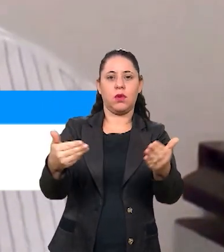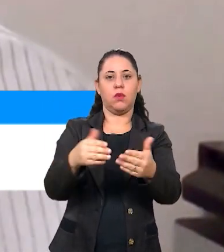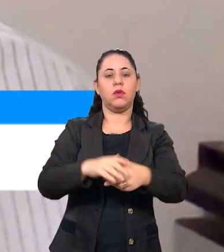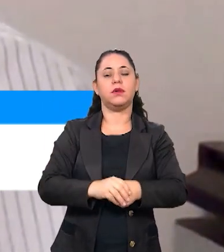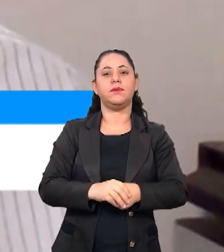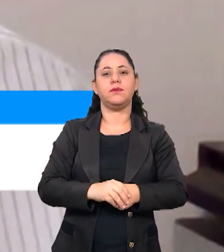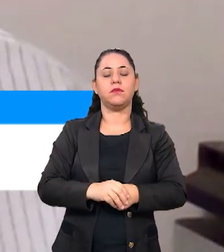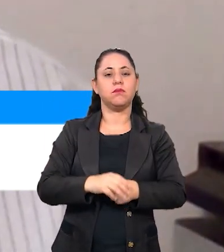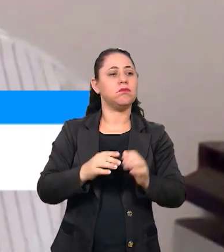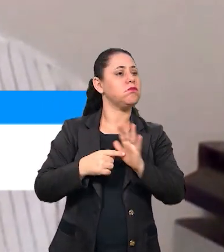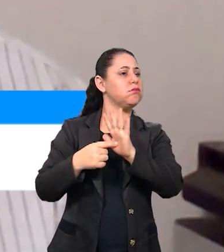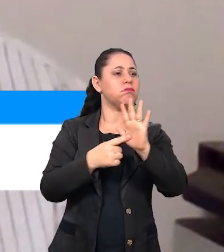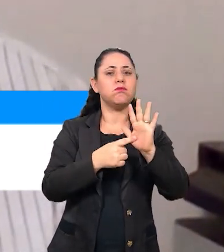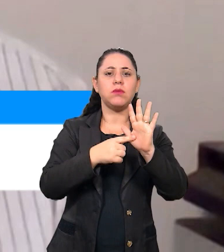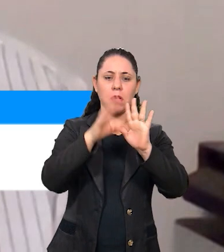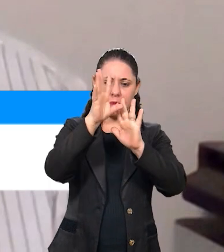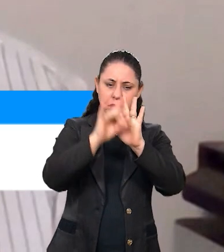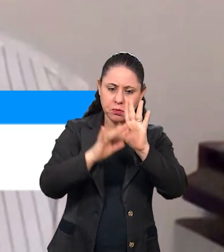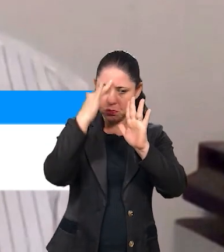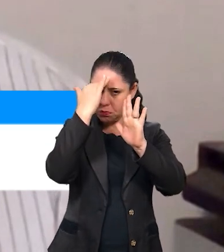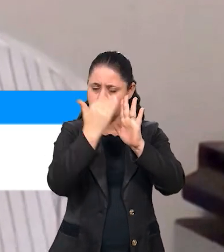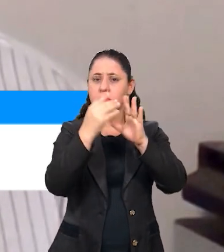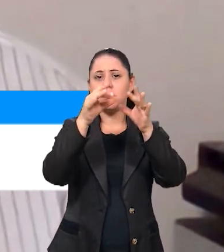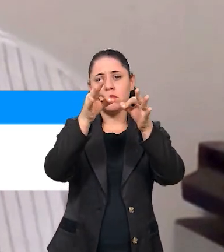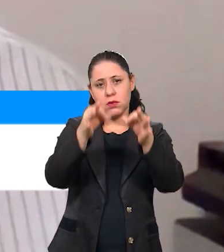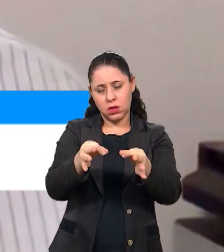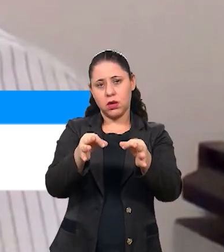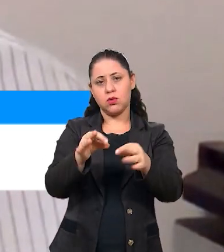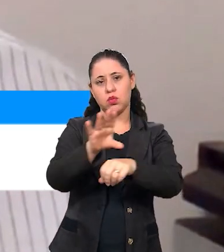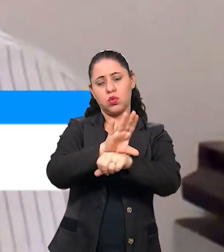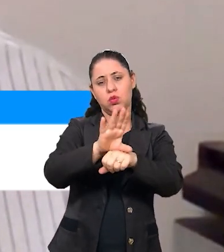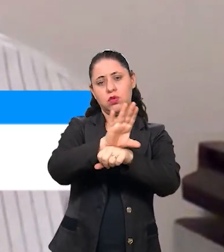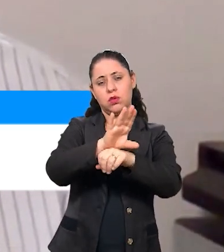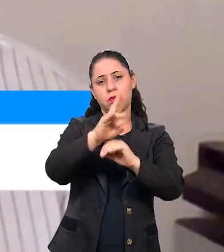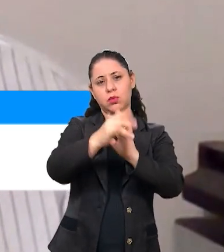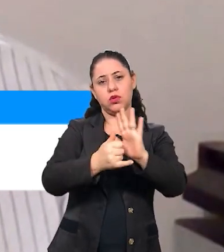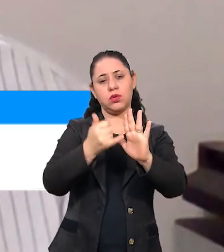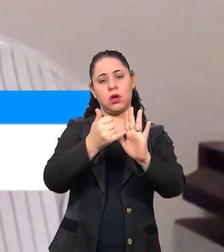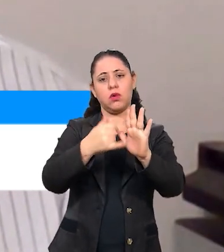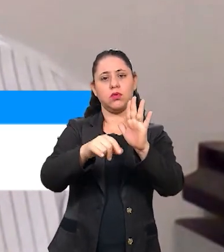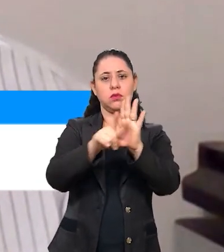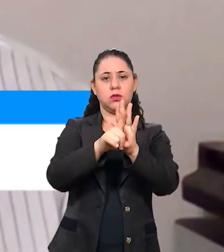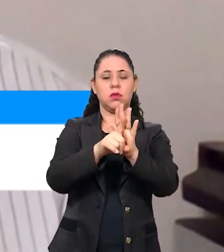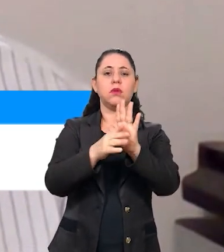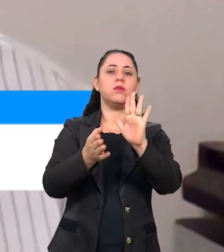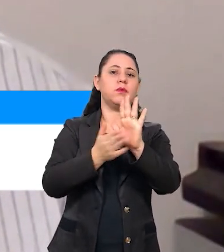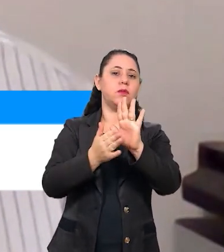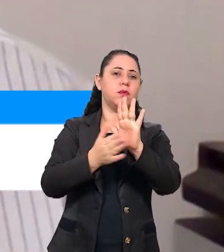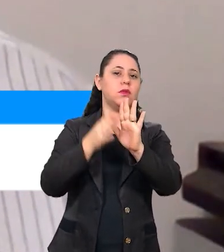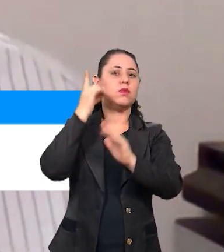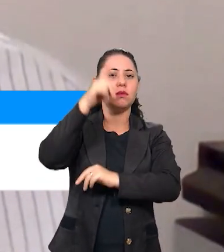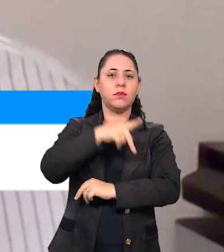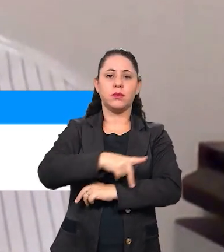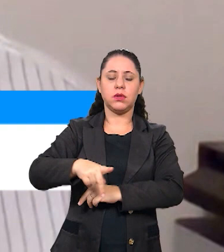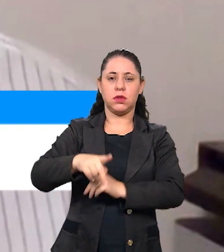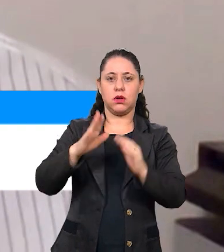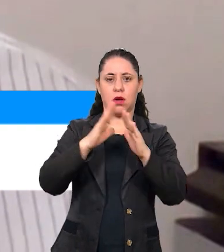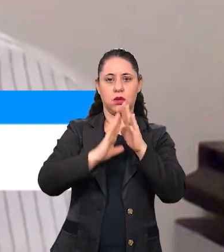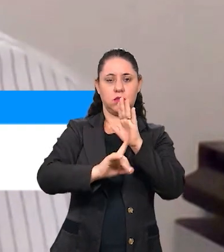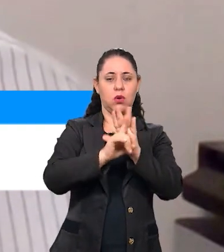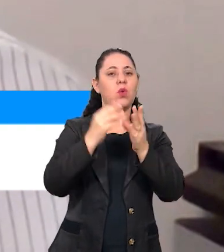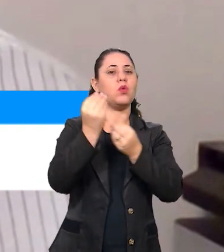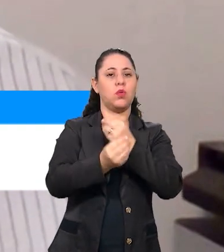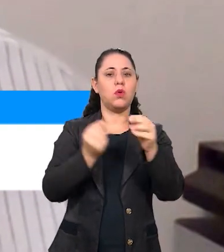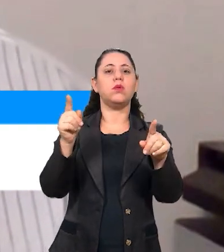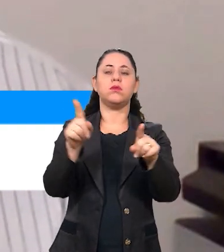atual emenda. Sendo assim, presente todos os requisitos formais para a admissão constitucional do presente projeto de emenda constitucional, proposto pelo